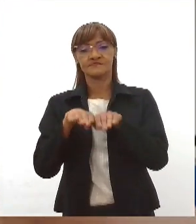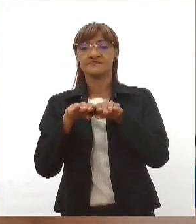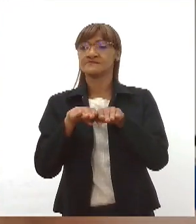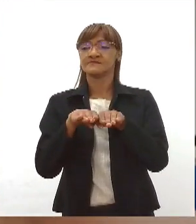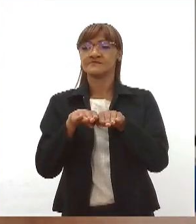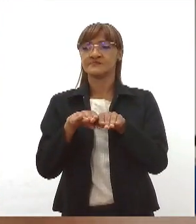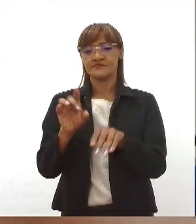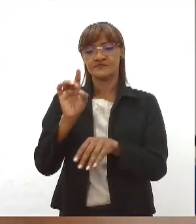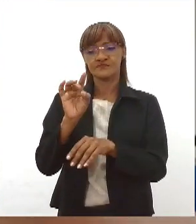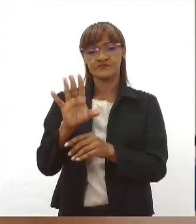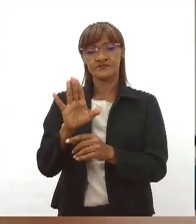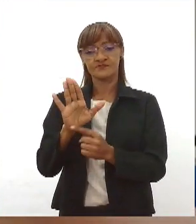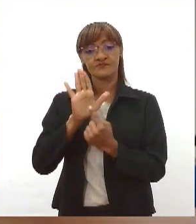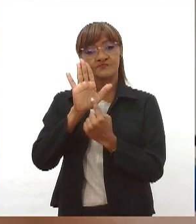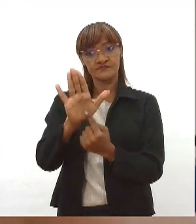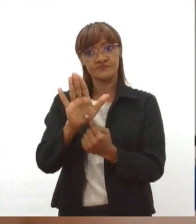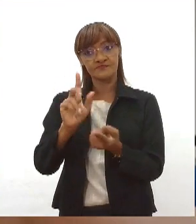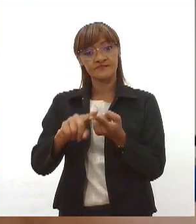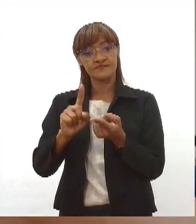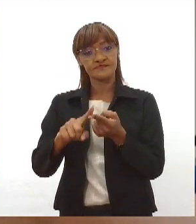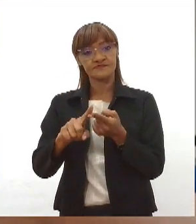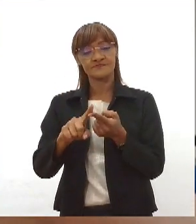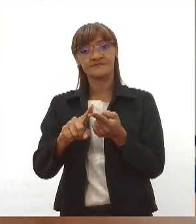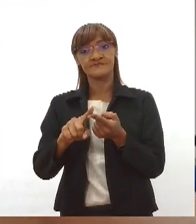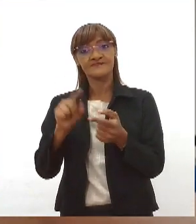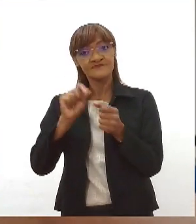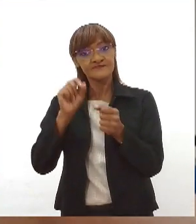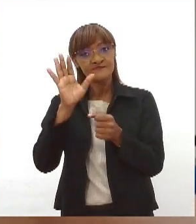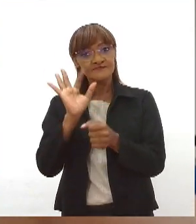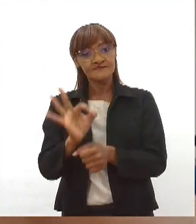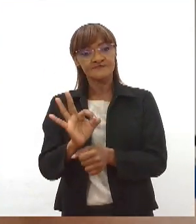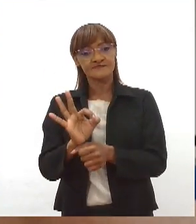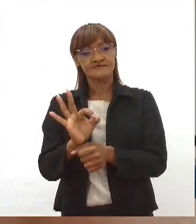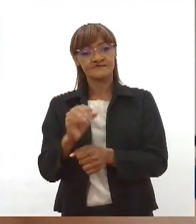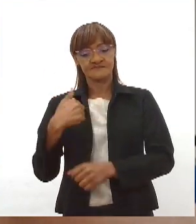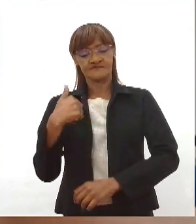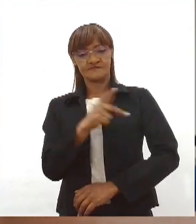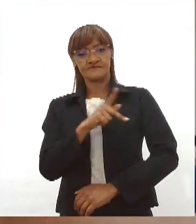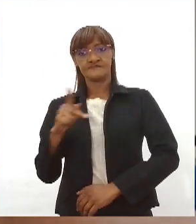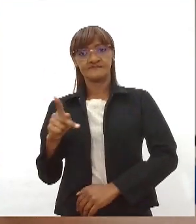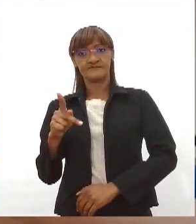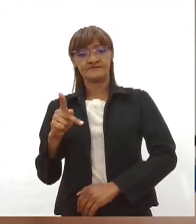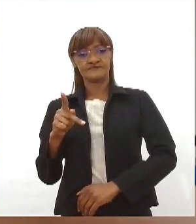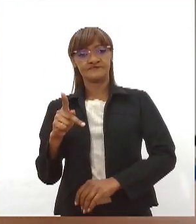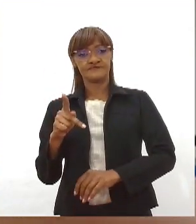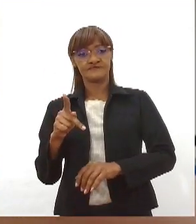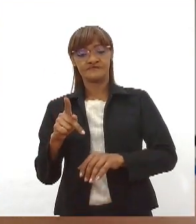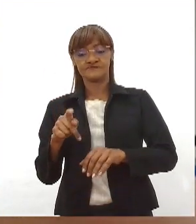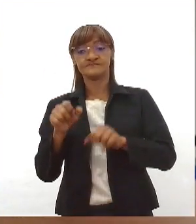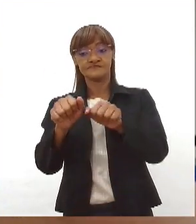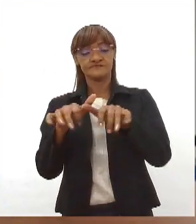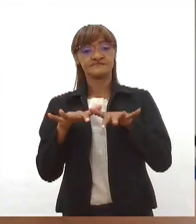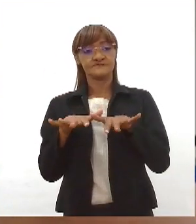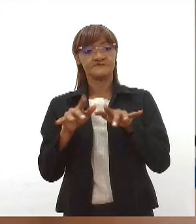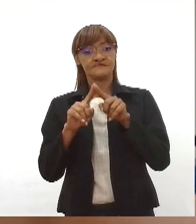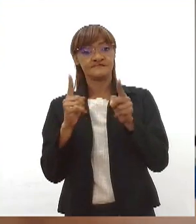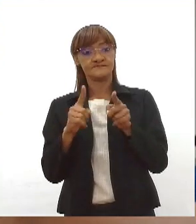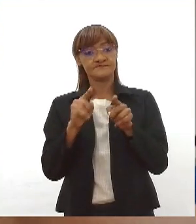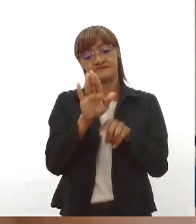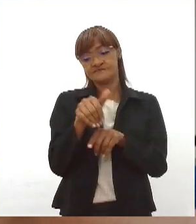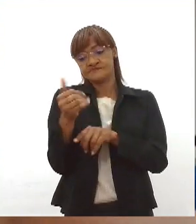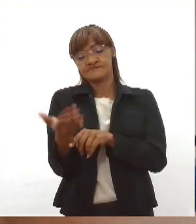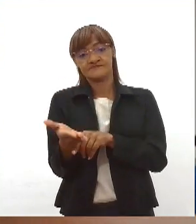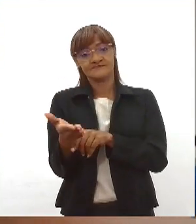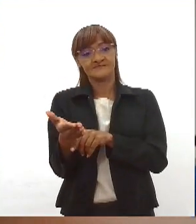e praticando eles Olha eu sou o presidente de vocês quando estamos no plenário mas o quando eu estou no sétimo andar